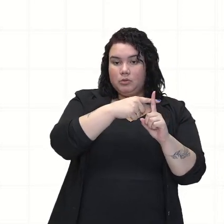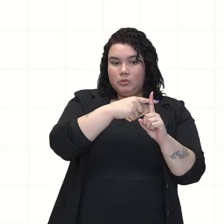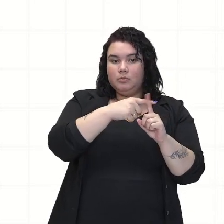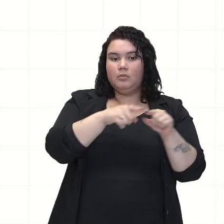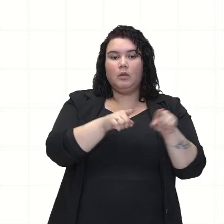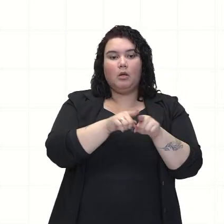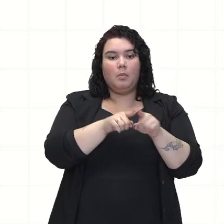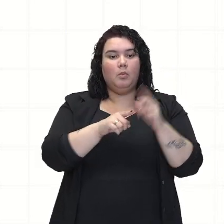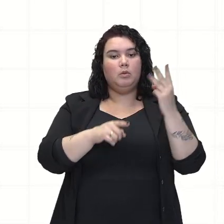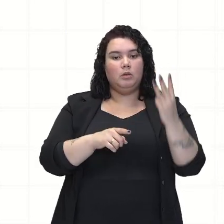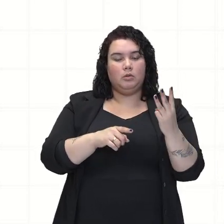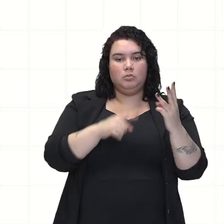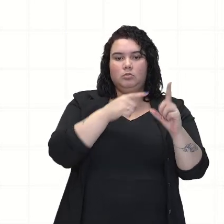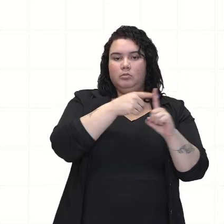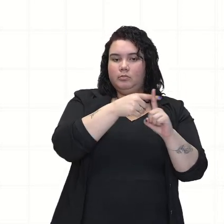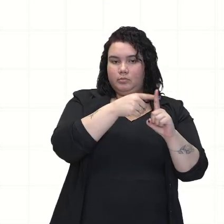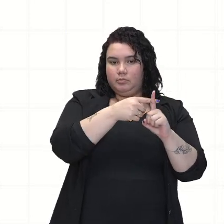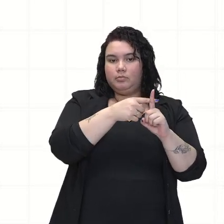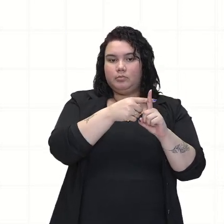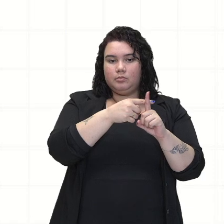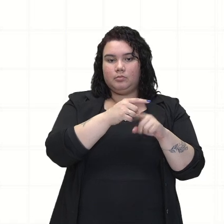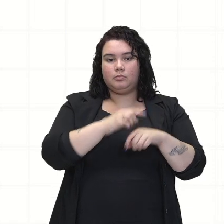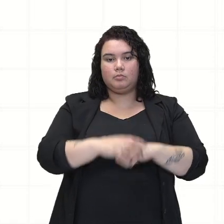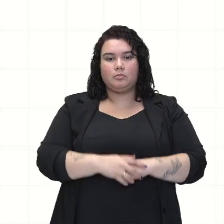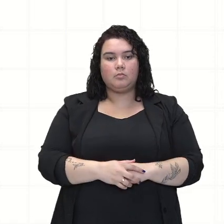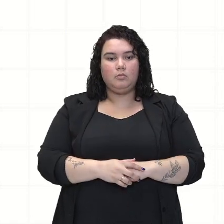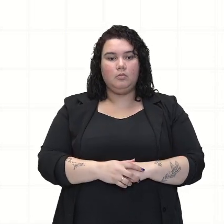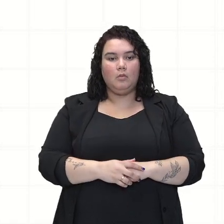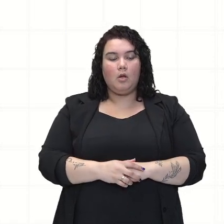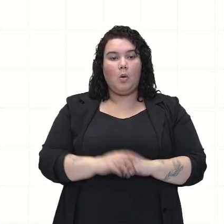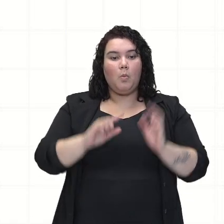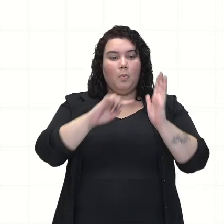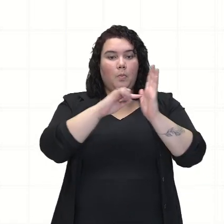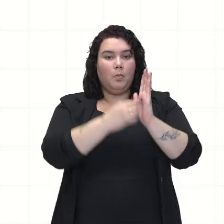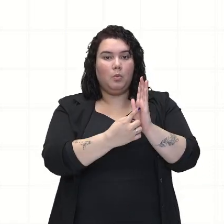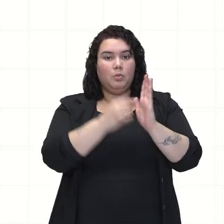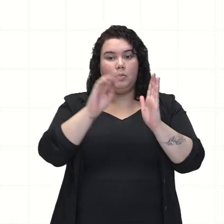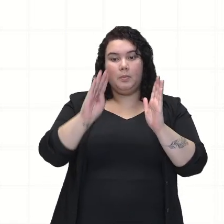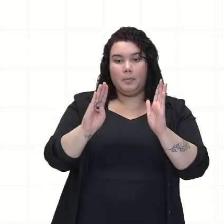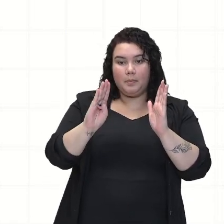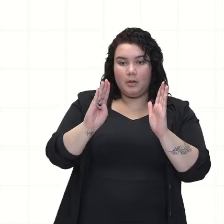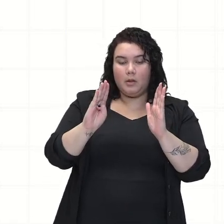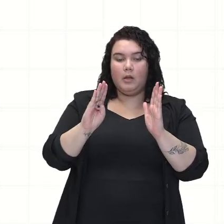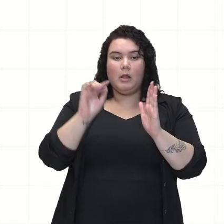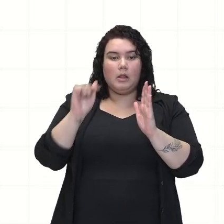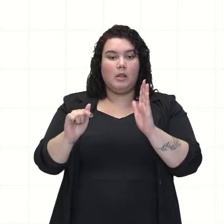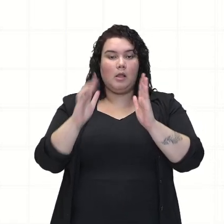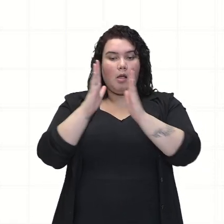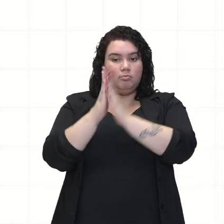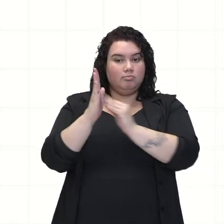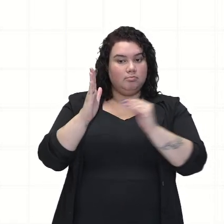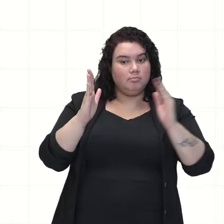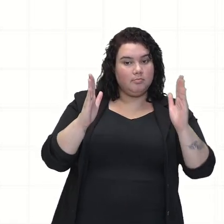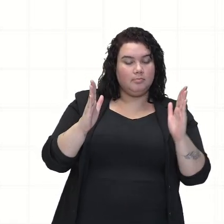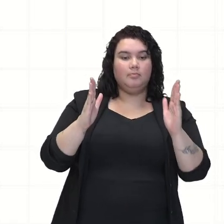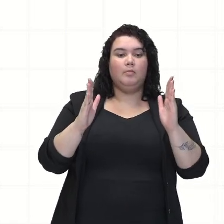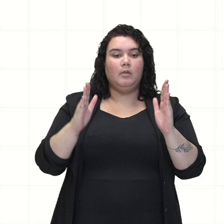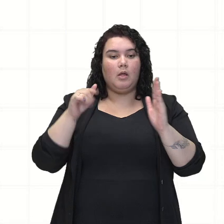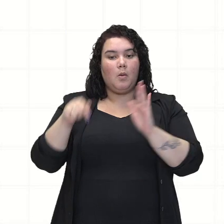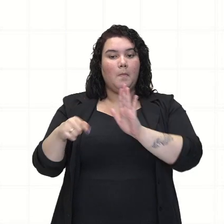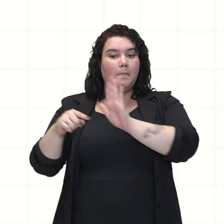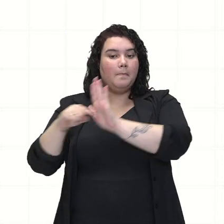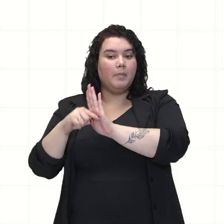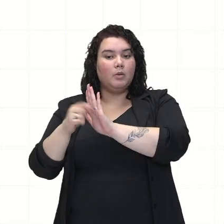no 3, ó, vai vir para cá. Em relação ao ponto B, na reflexão, ó, ele está no -6,